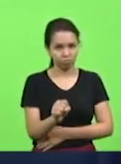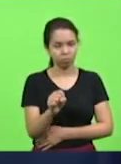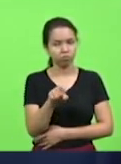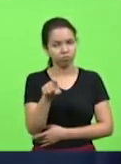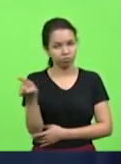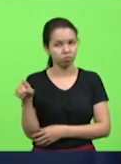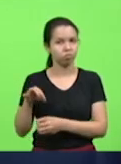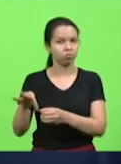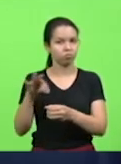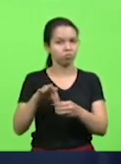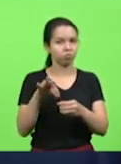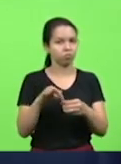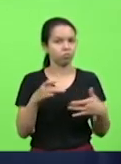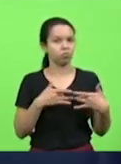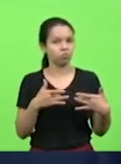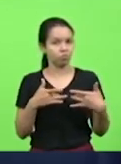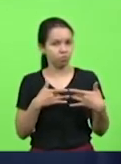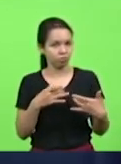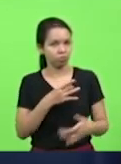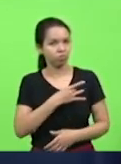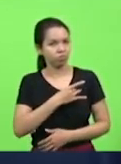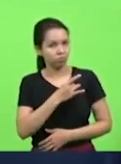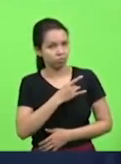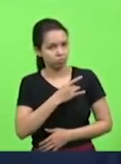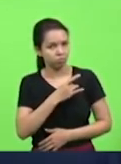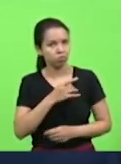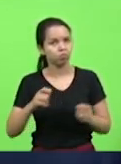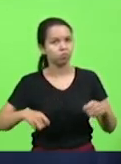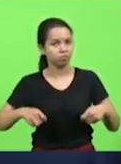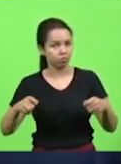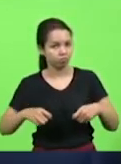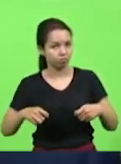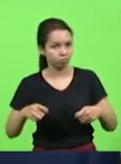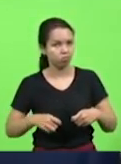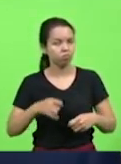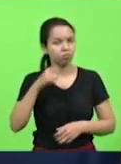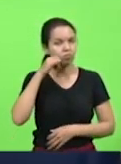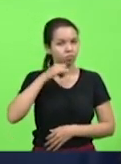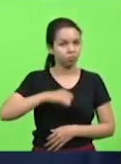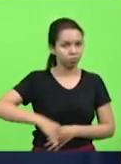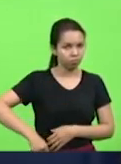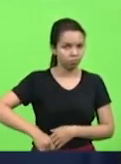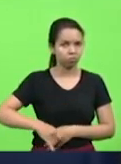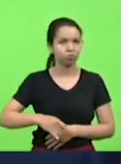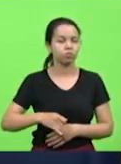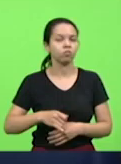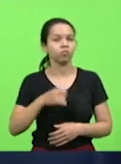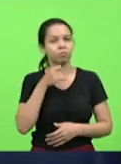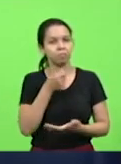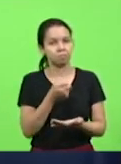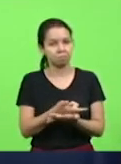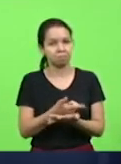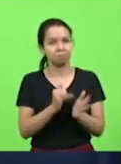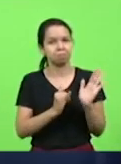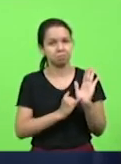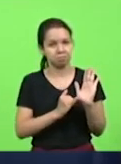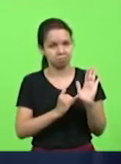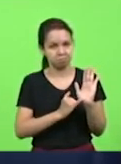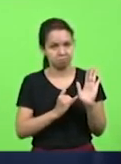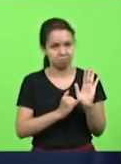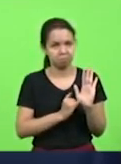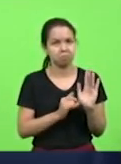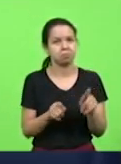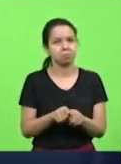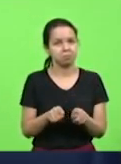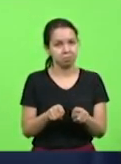filantrópicas. Dessa forma, combateremos a sonegação de impostos e geraremos receita para milhares de